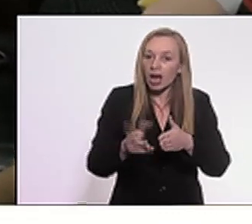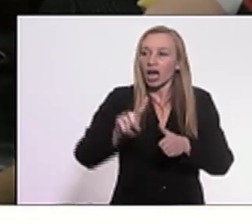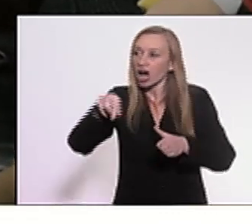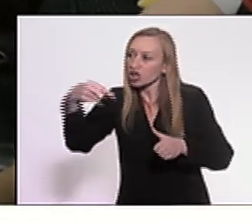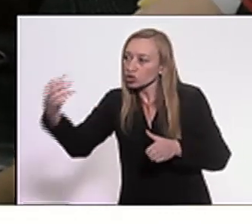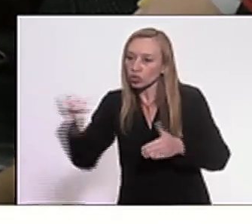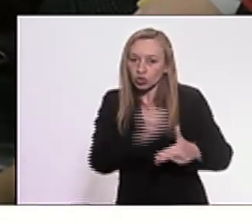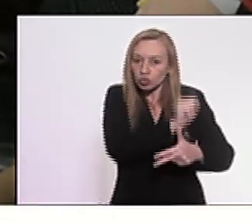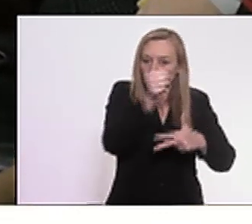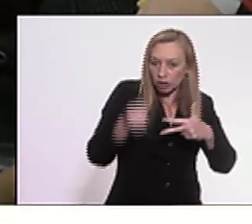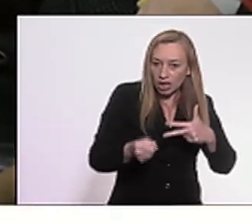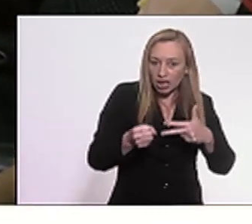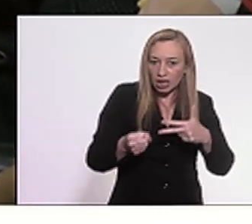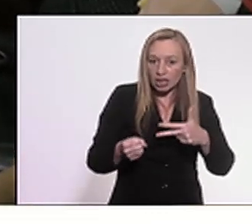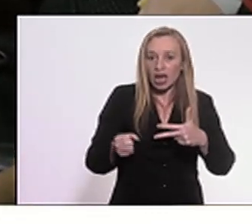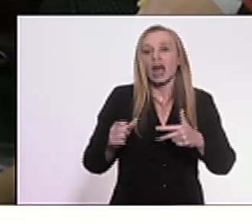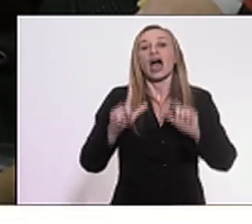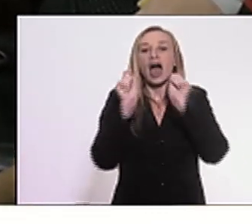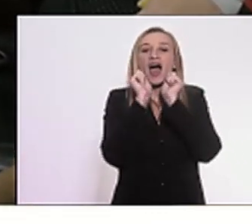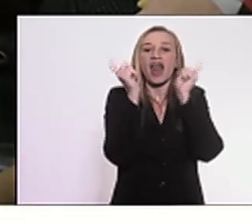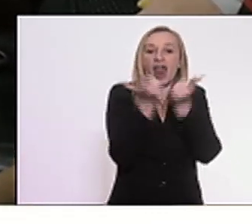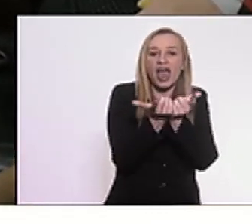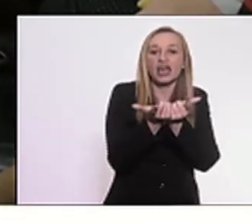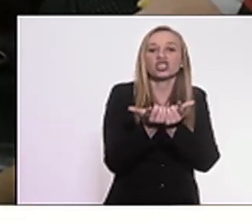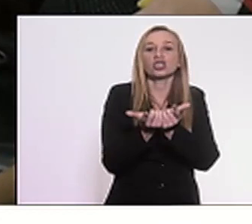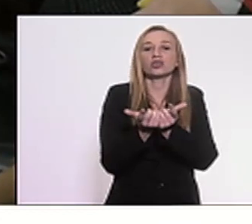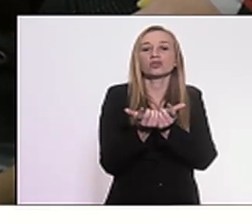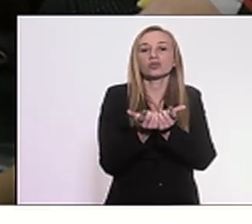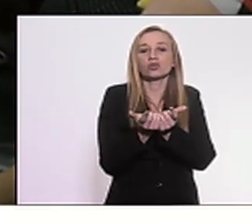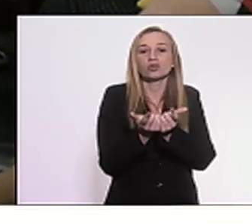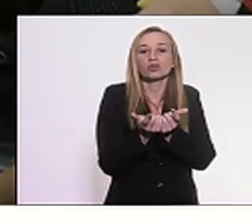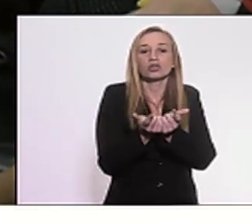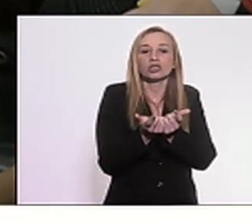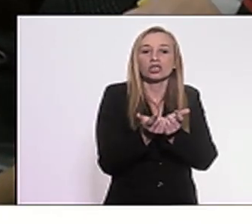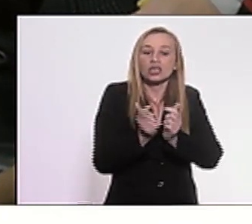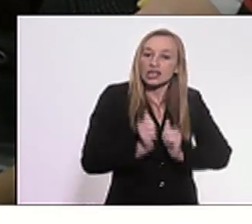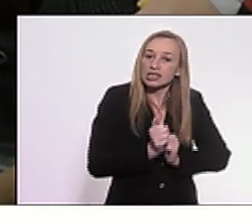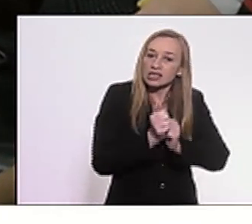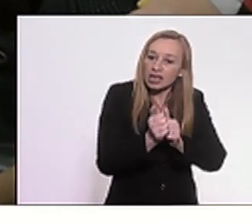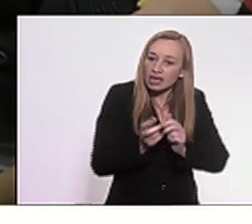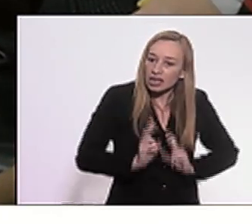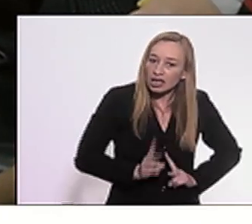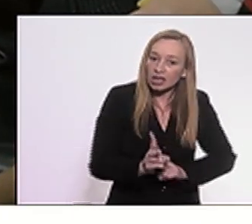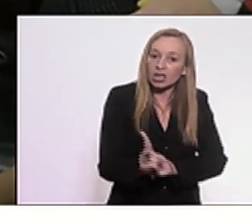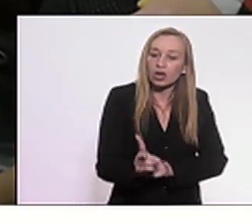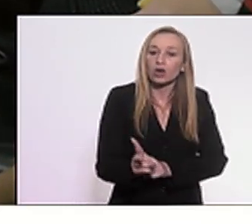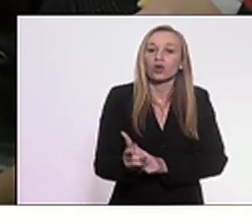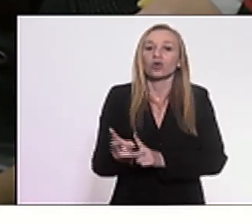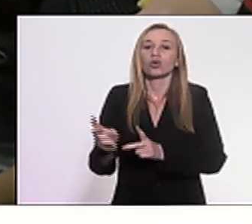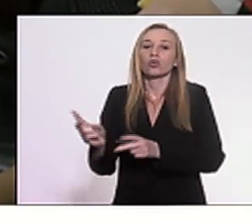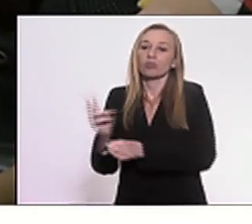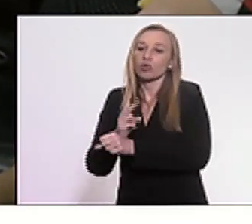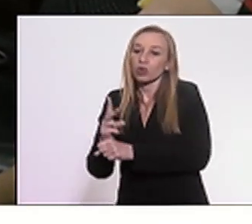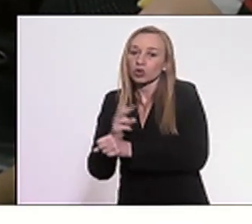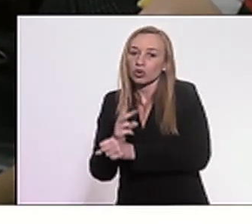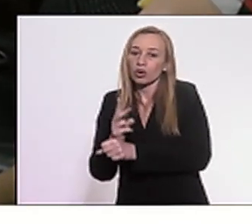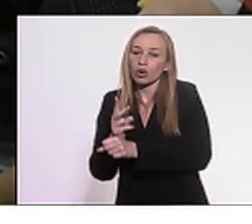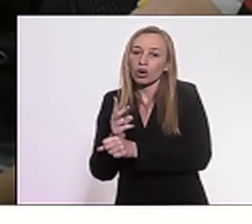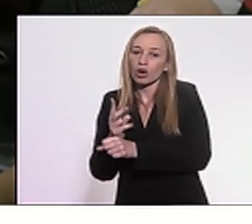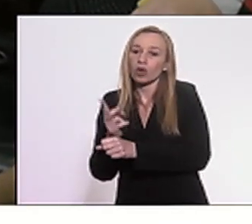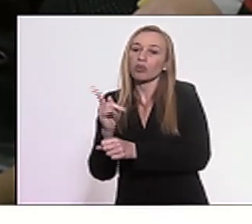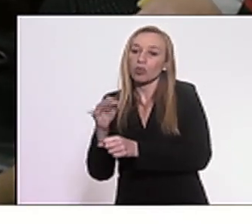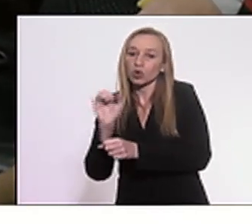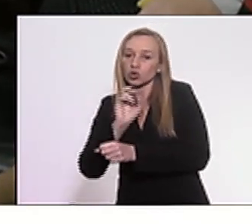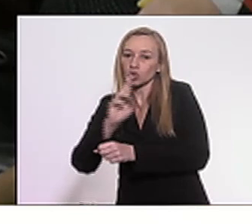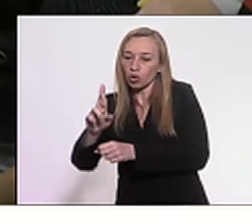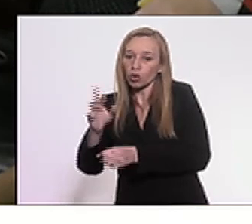poderes. Quer dizer, a LERJ conseguiria apurar um fato de um promotor de justiça, que é um órgão, que é um membro de poder,